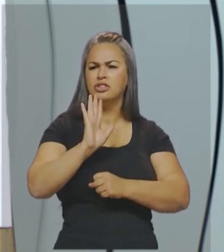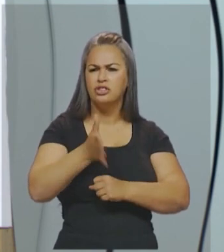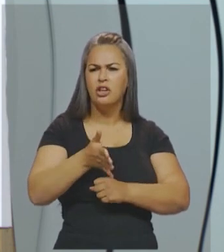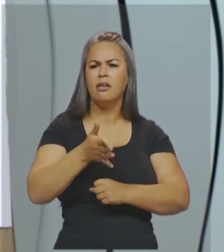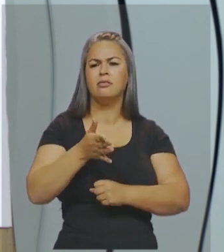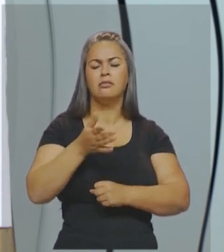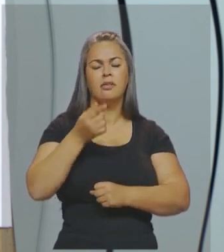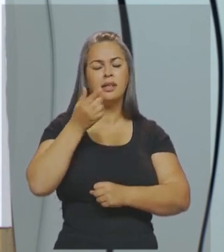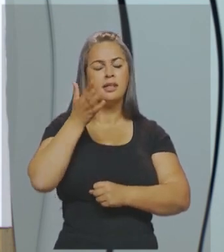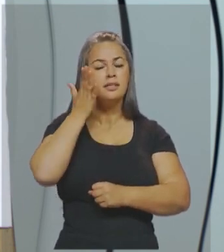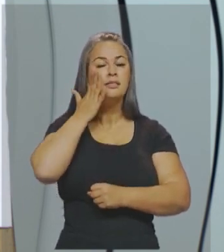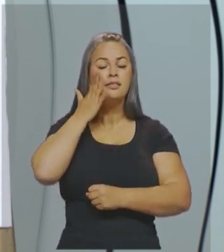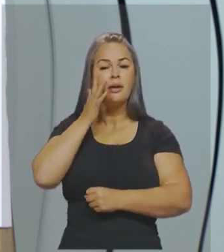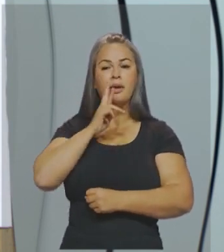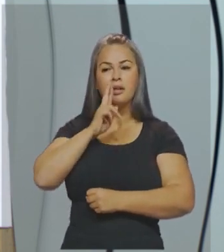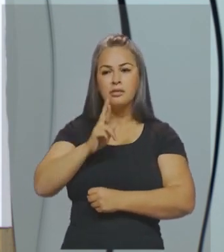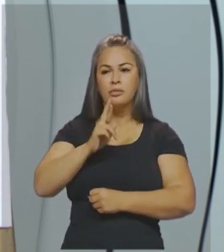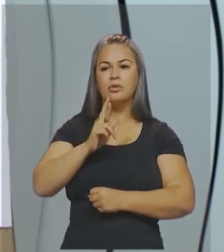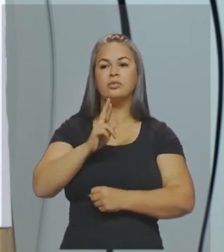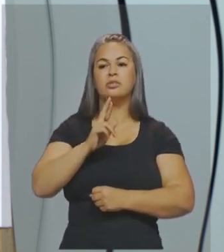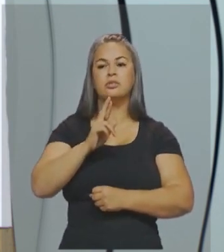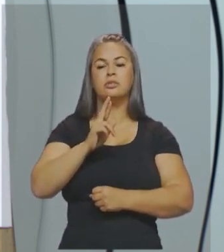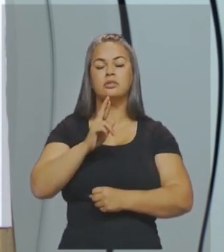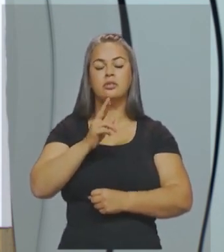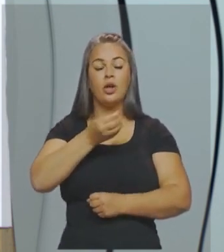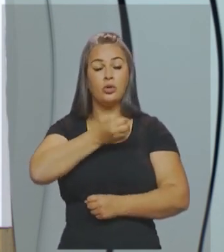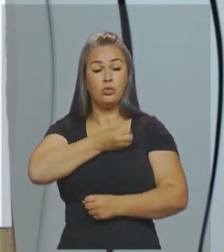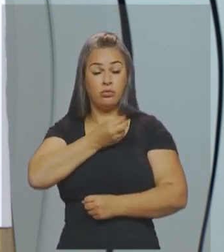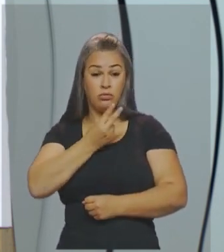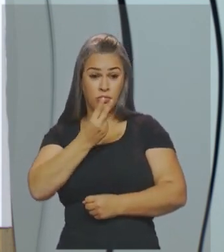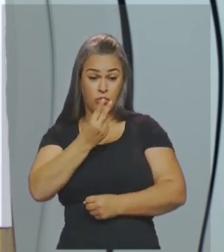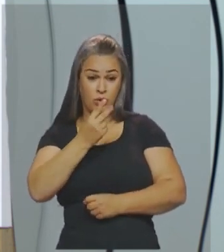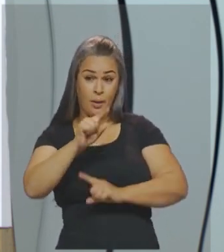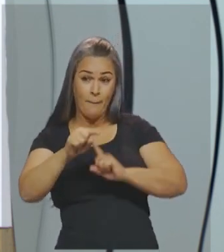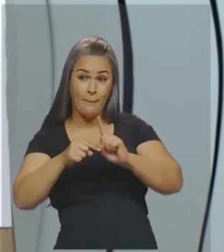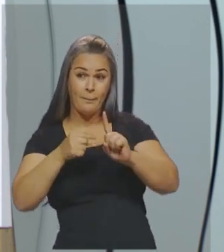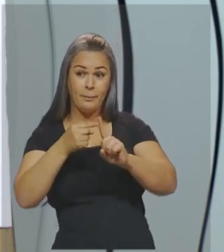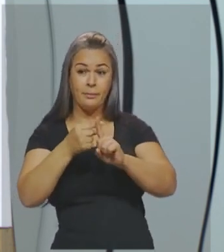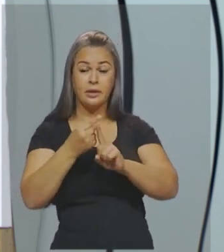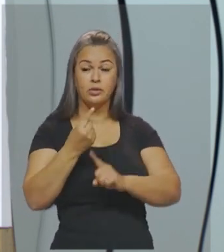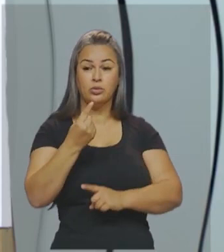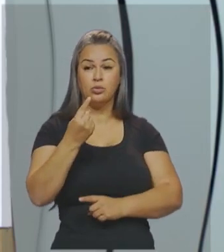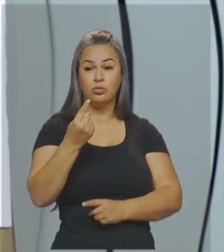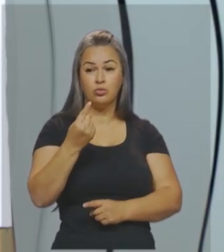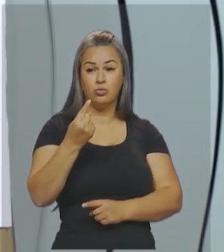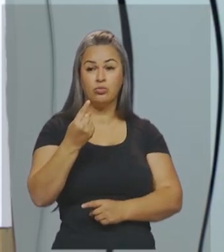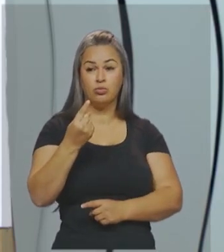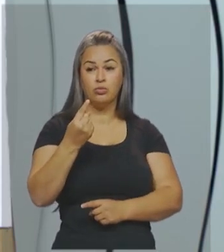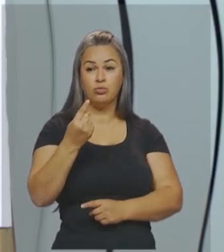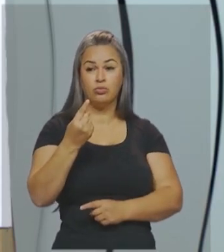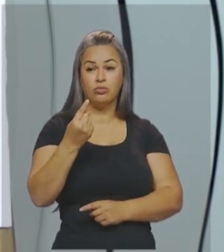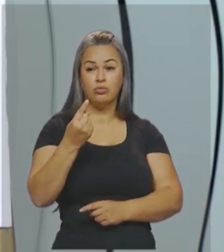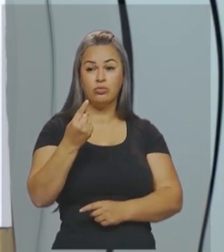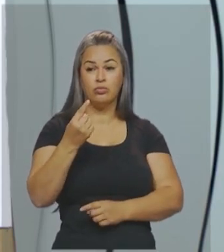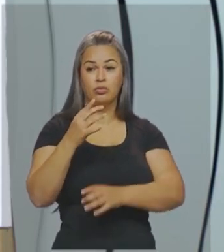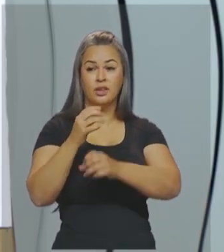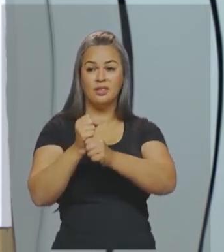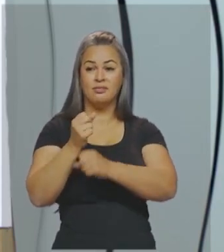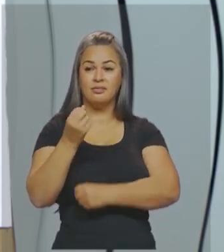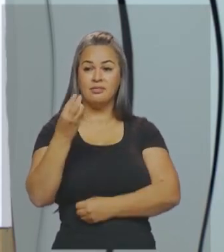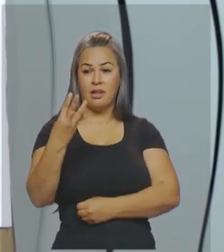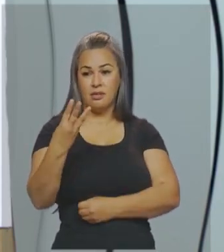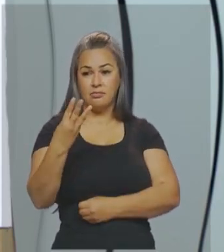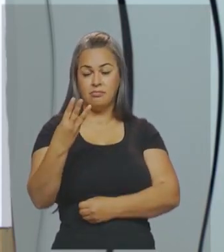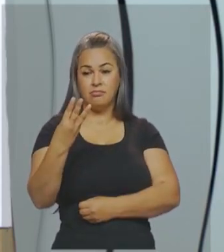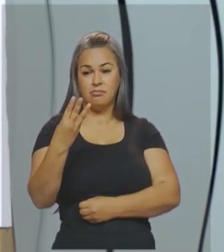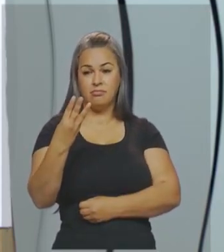é 2, então é só somar mais 1. Então, no caso, vai ser, vou colocar aqui 2 mais 1, que vai dar 3, ou seja,